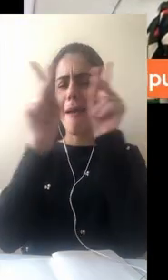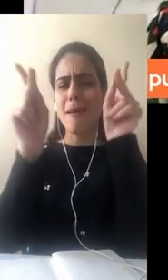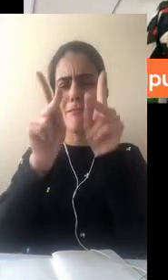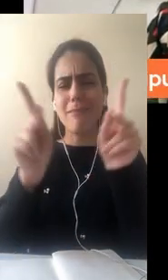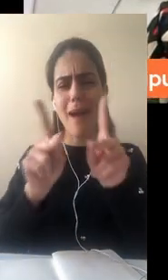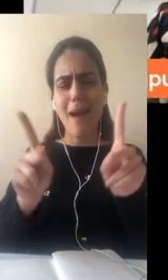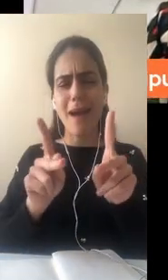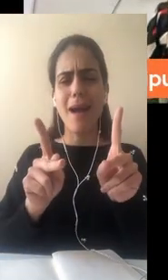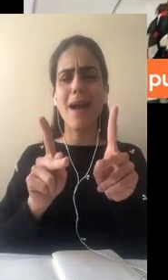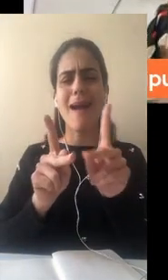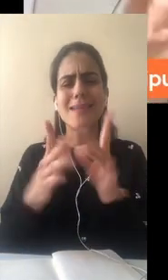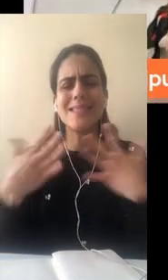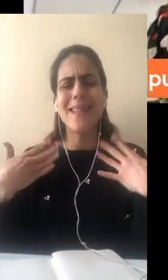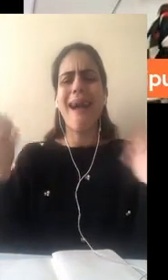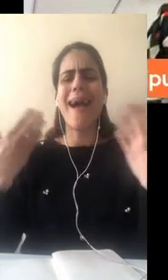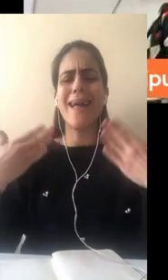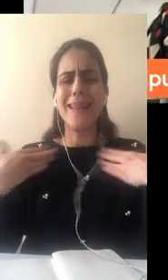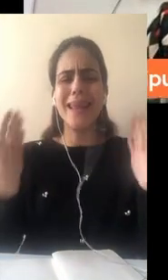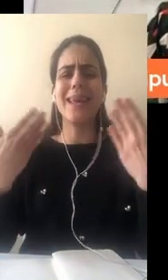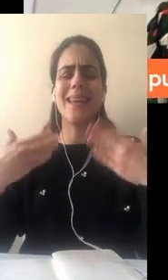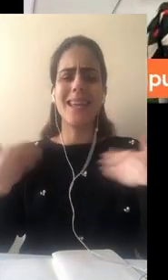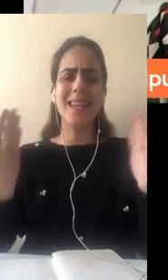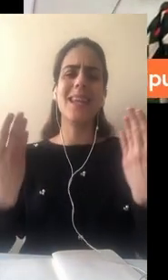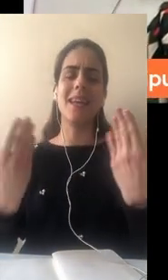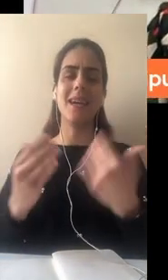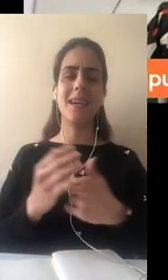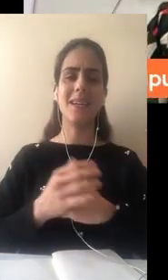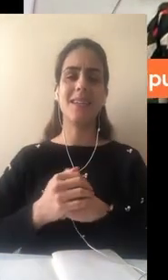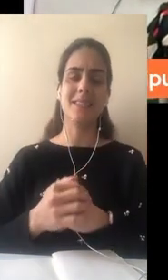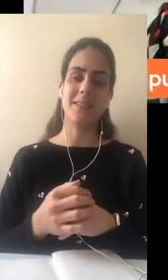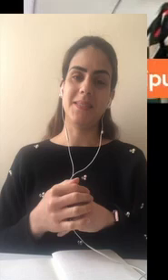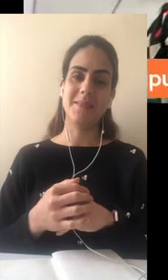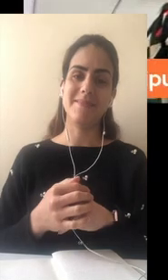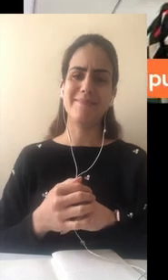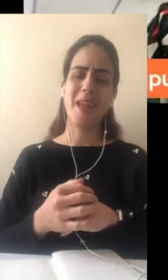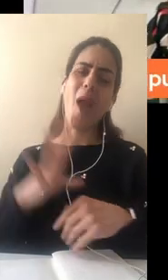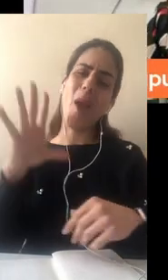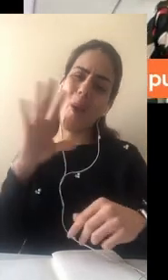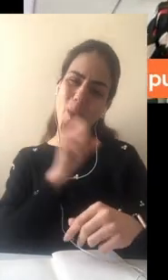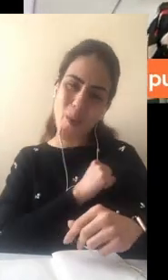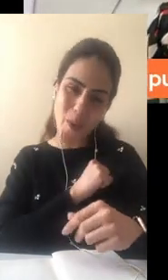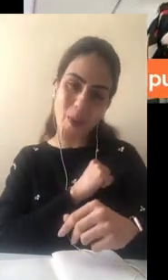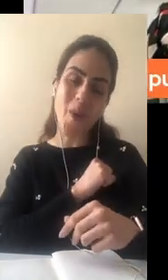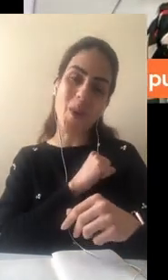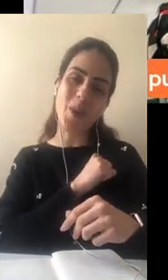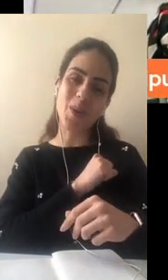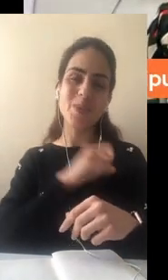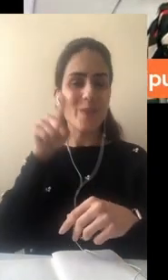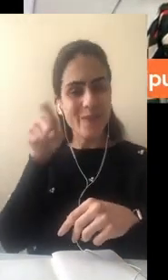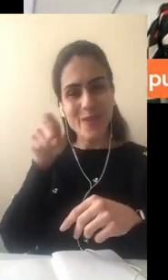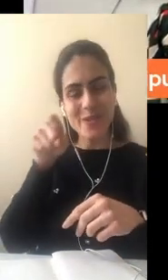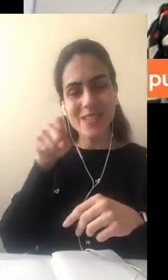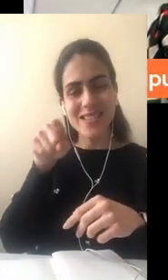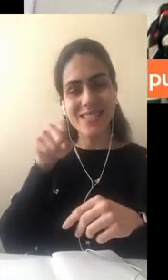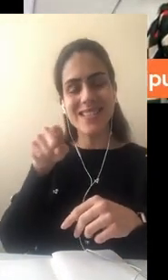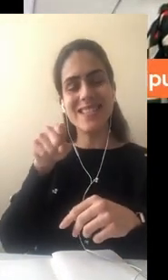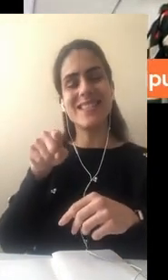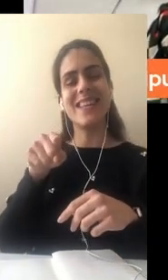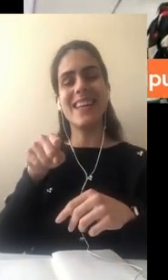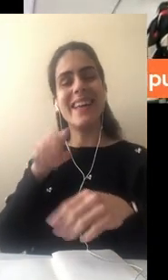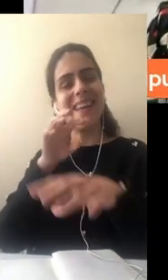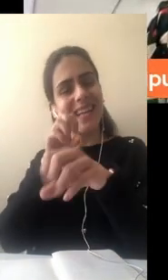alegria. Eu acho o máximo quando você trabalha isso aqui no Paz em Ação, né, nos treinamentos que nós damos